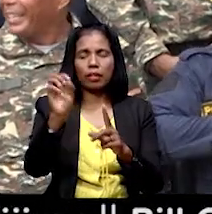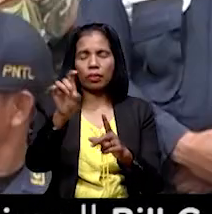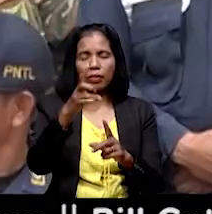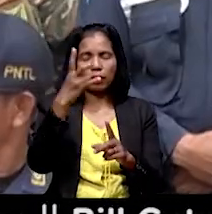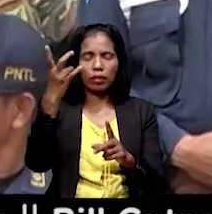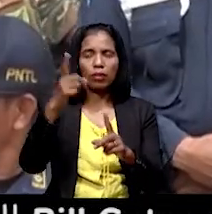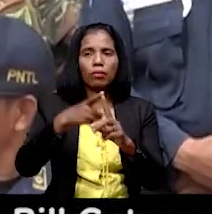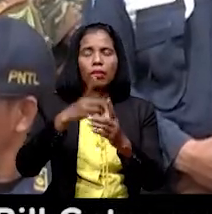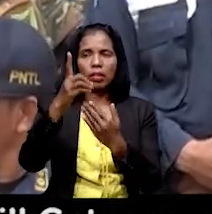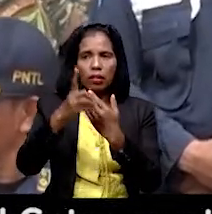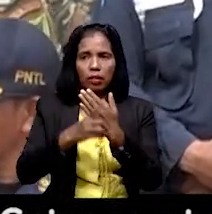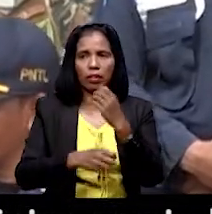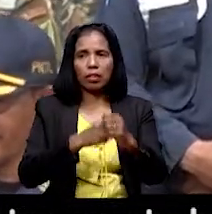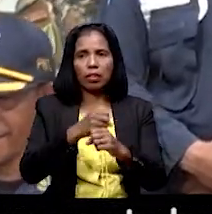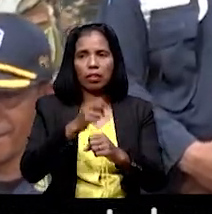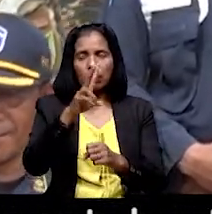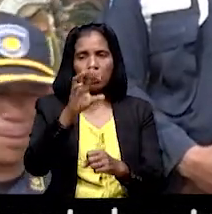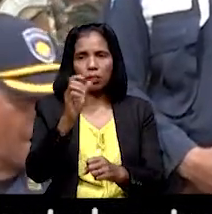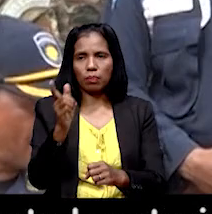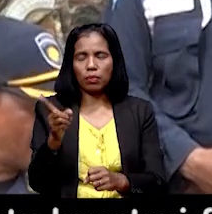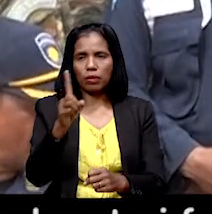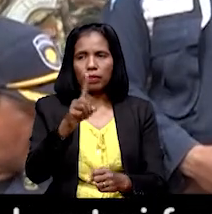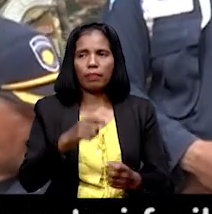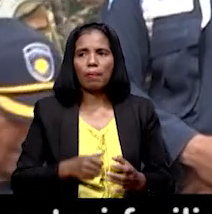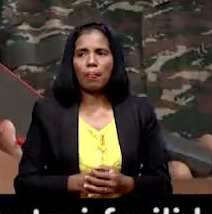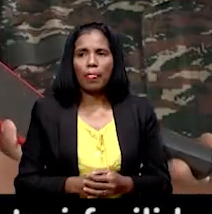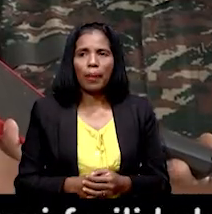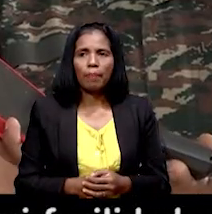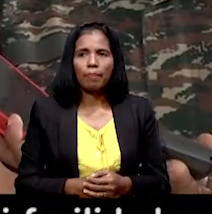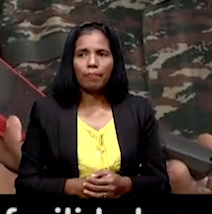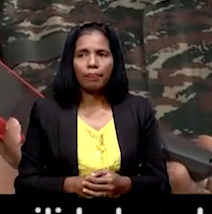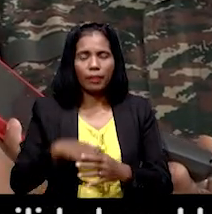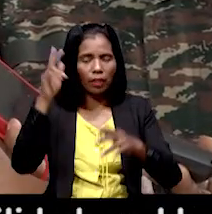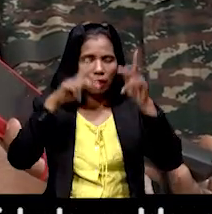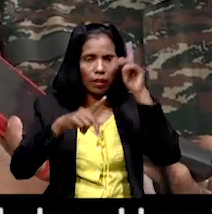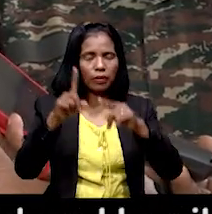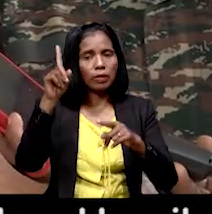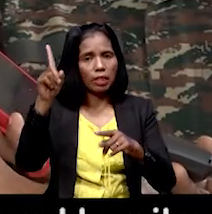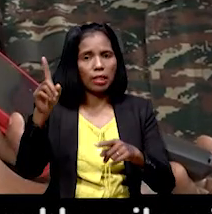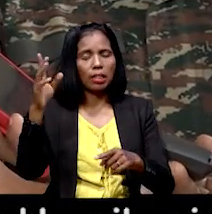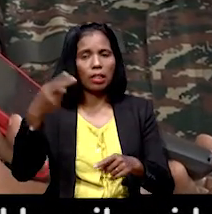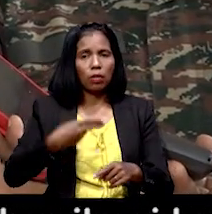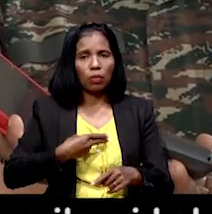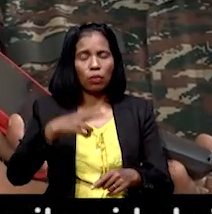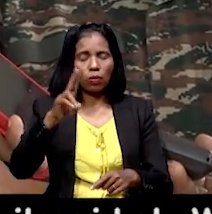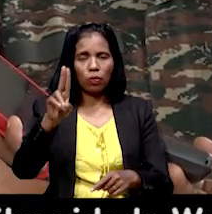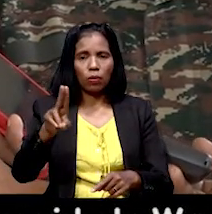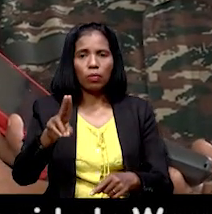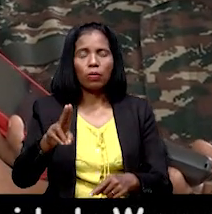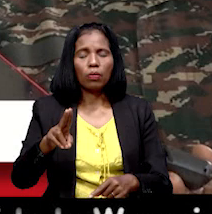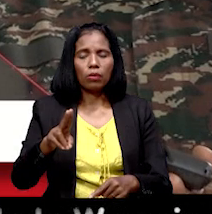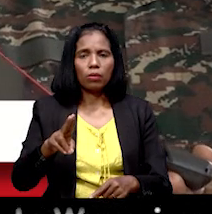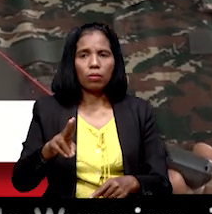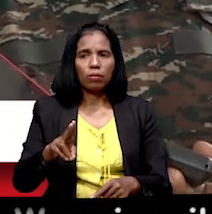em dezembro, Tinerengrua, Ruanuluresin Ida. Caso ida ia kuluhun maka mosu e envolve membro